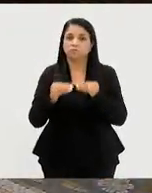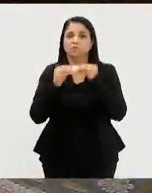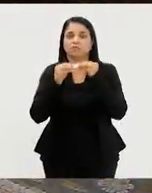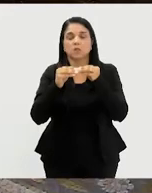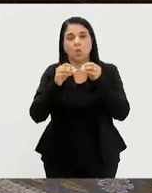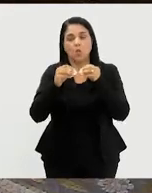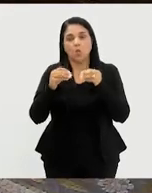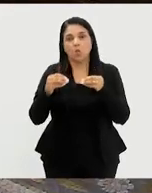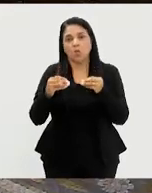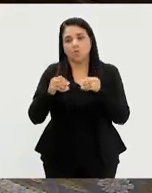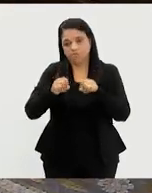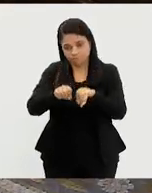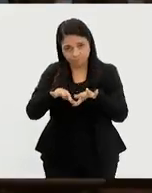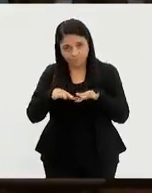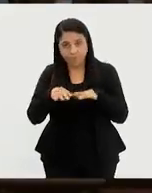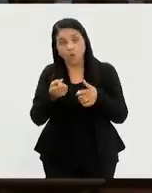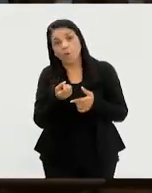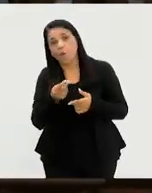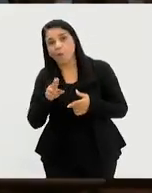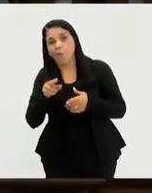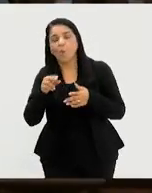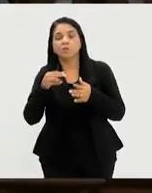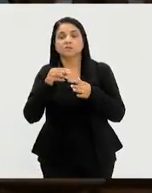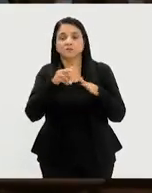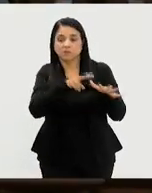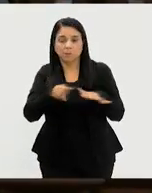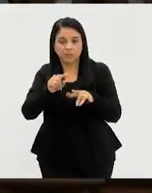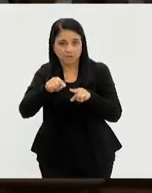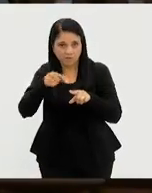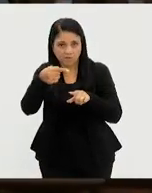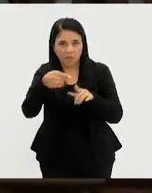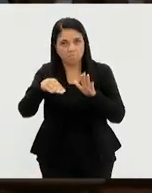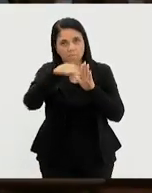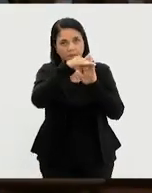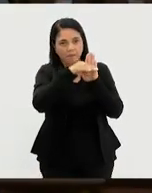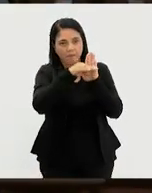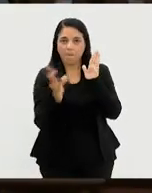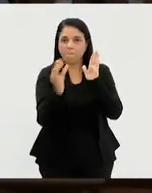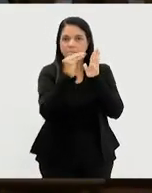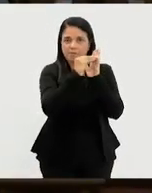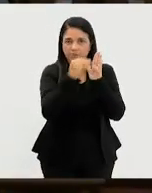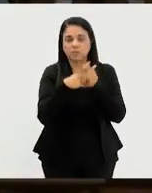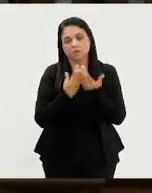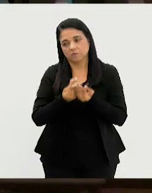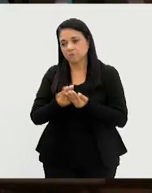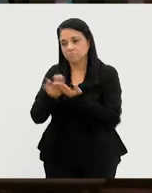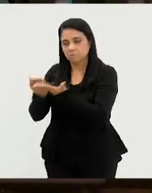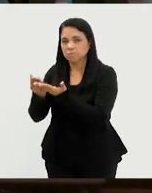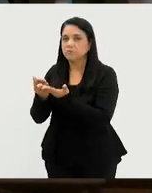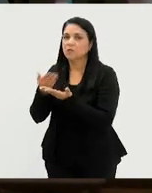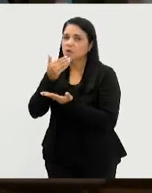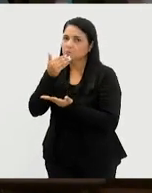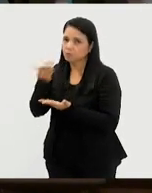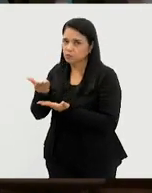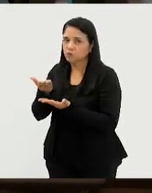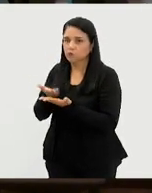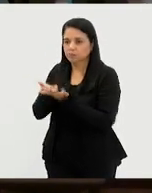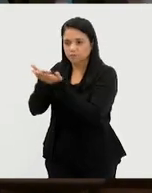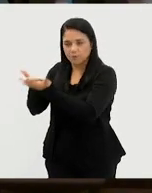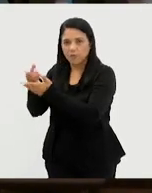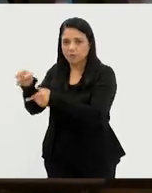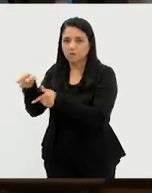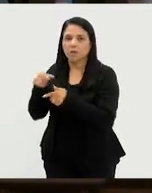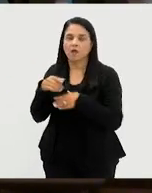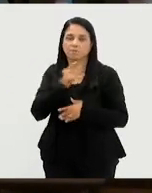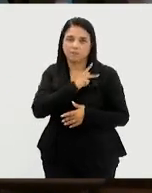distribuir os projetos pra semana que vem relação sua solicitação será encaminhada a presidência solicitação de que seja posto em